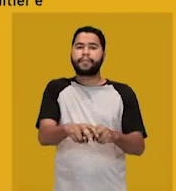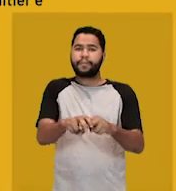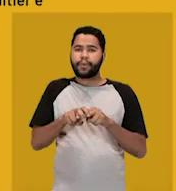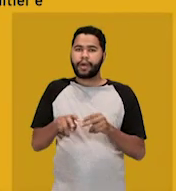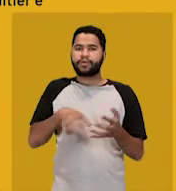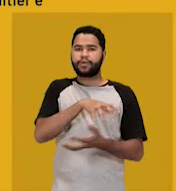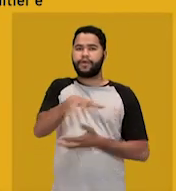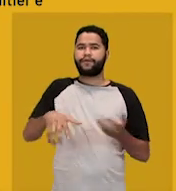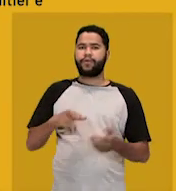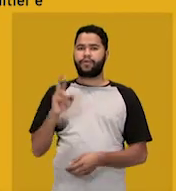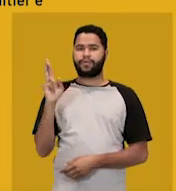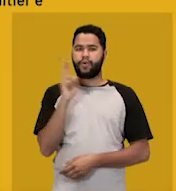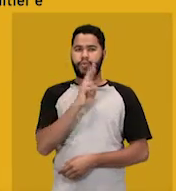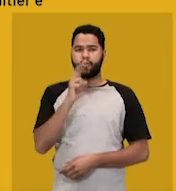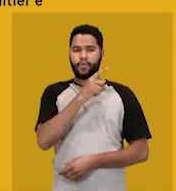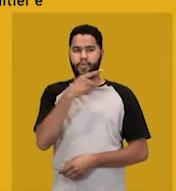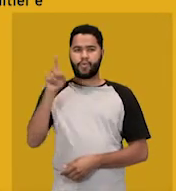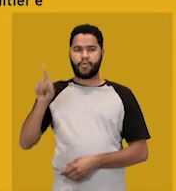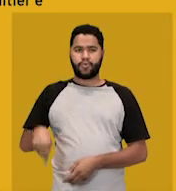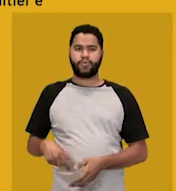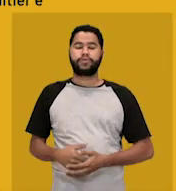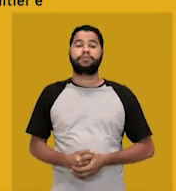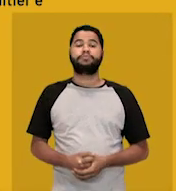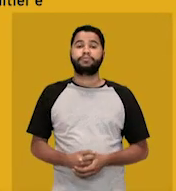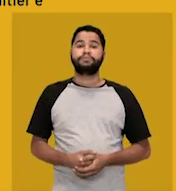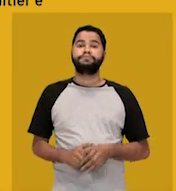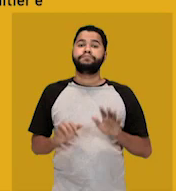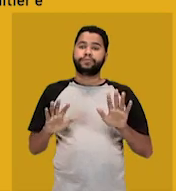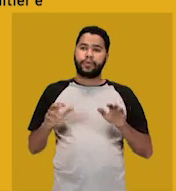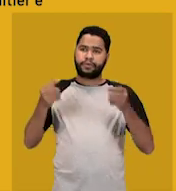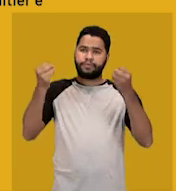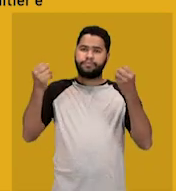Revolução Russa. Só voltando aqui um pouquinho,